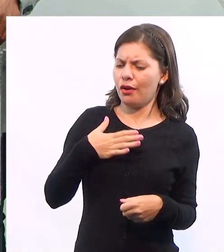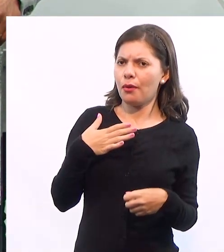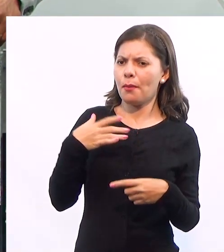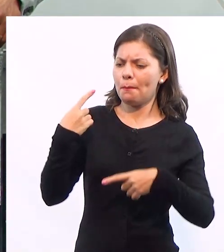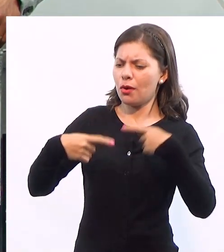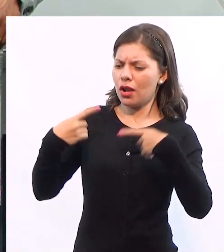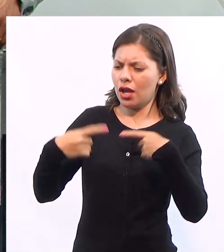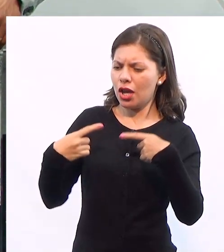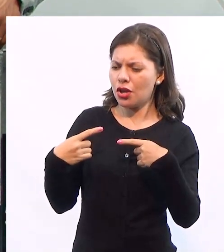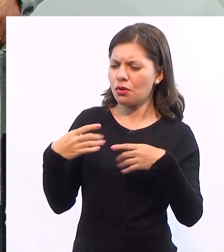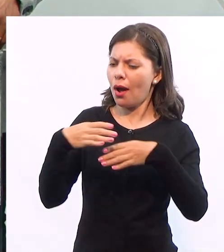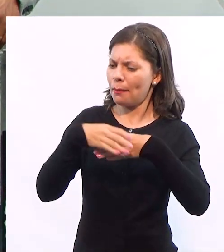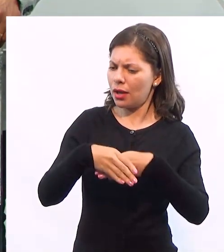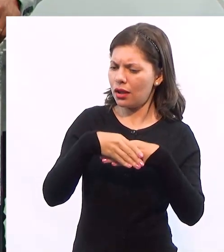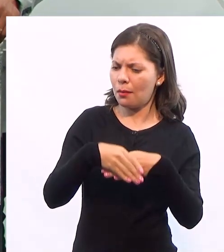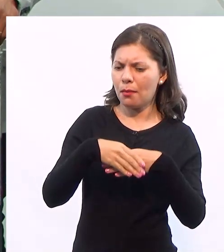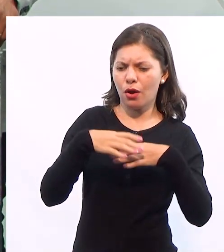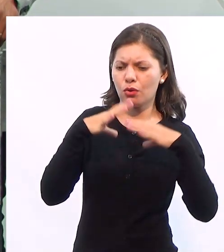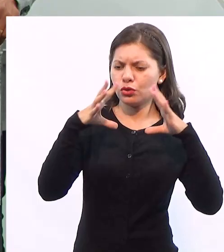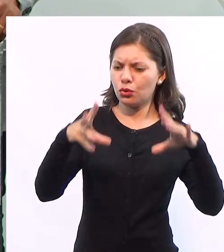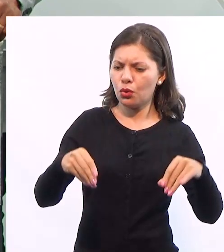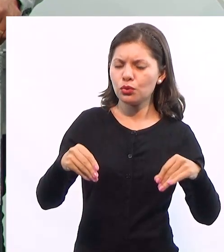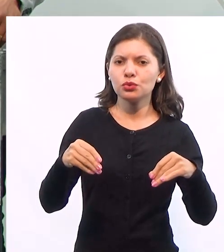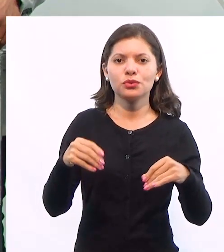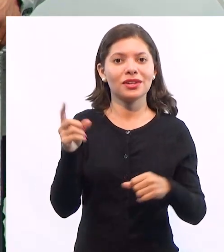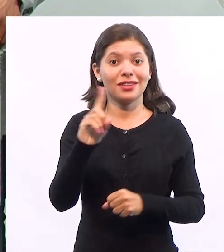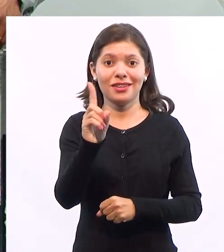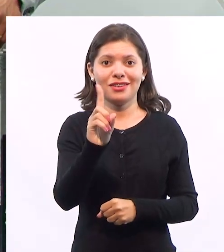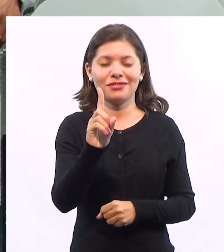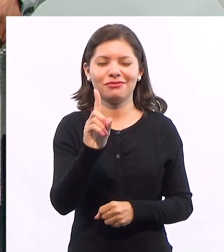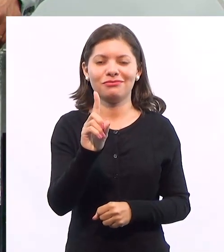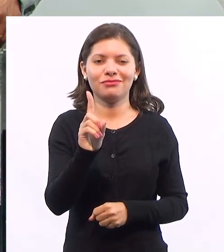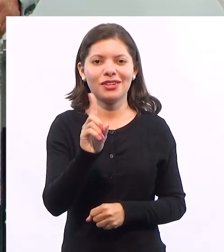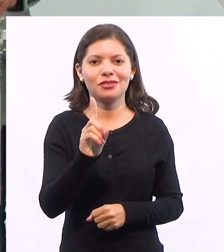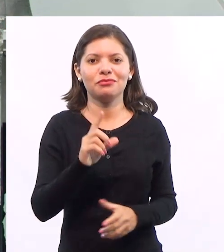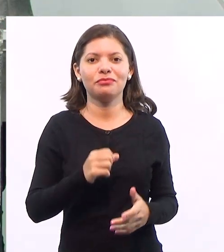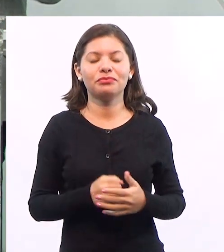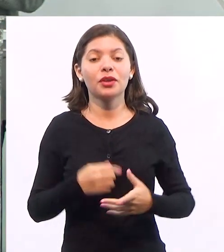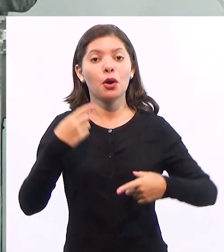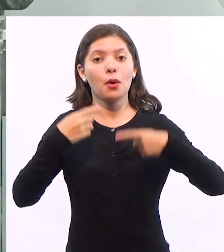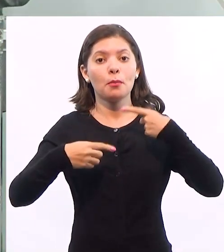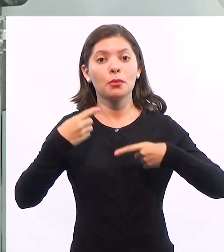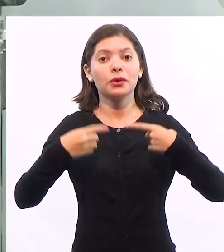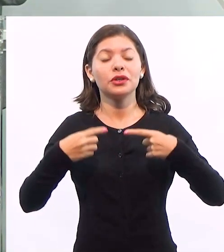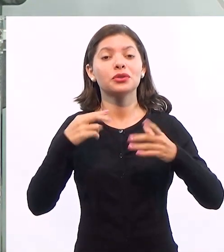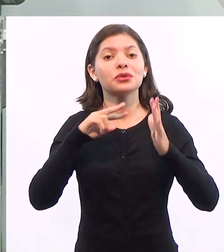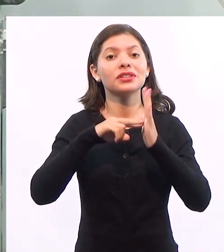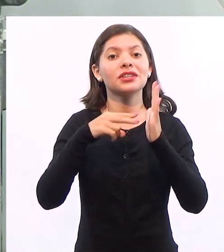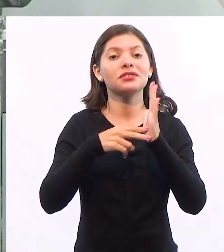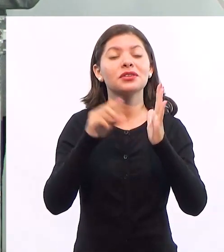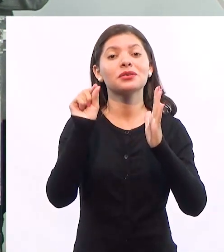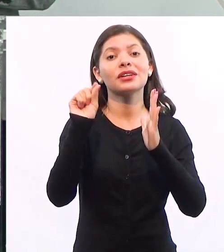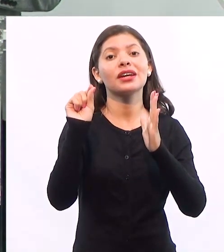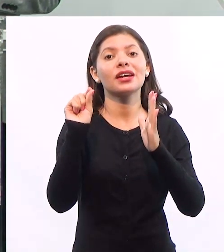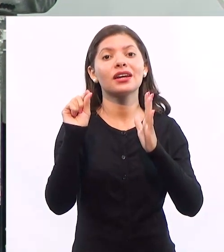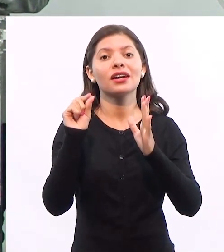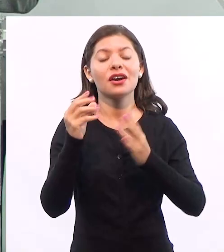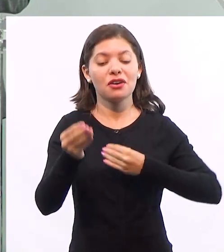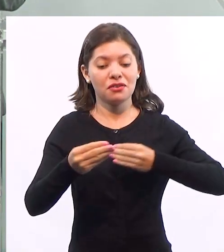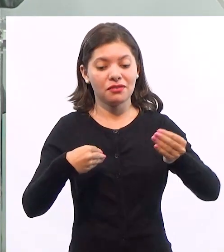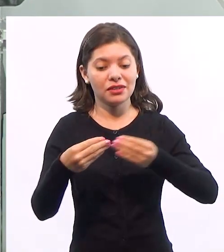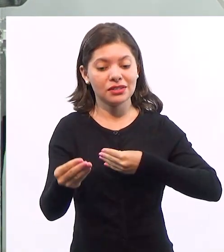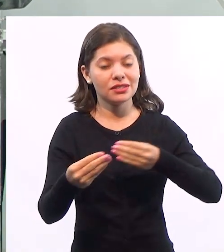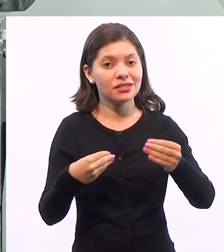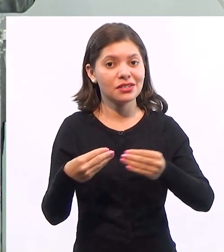ser político, aquele cara que sai apertando a mão de todo mundo? Não, não é isso daqui não. Quando fala em ser político, é ser flexível